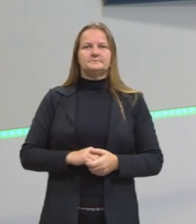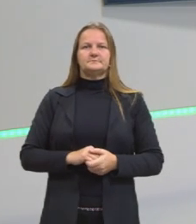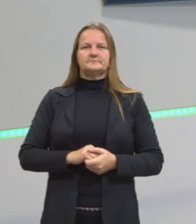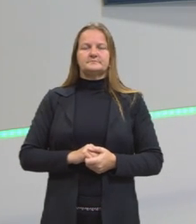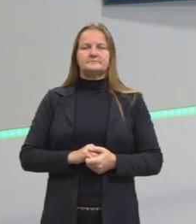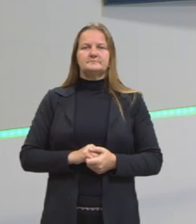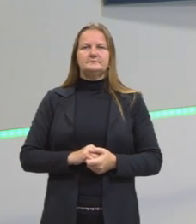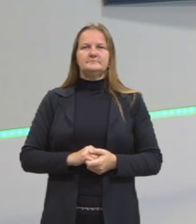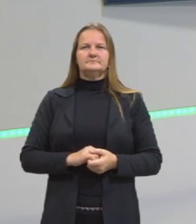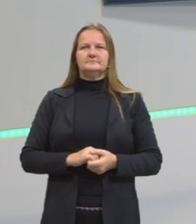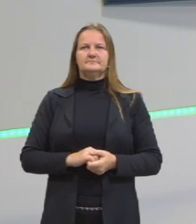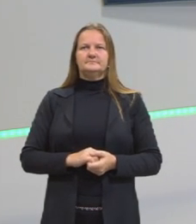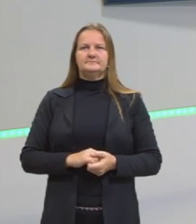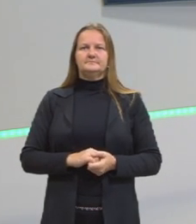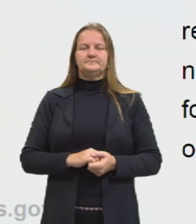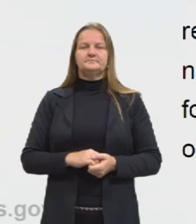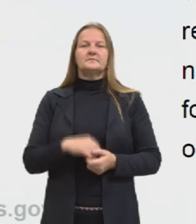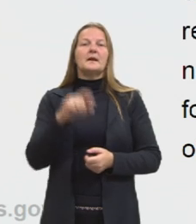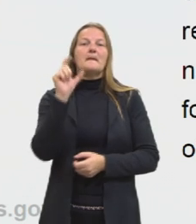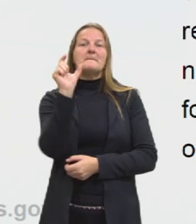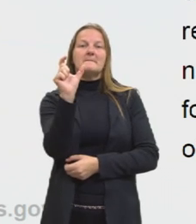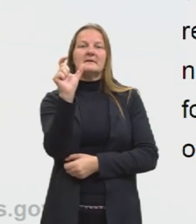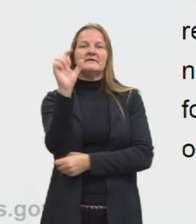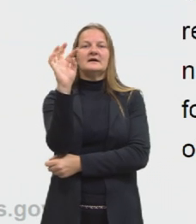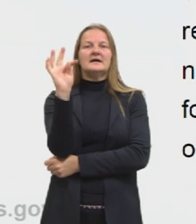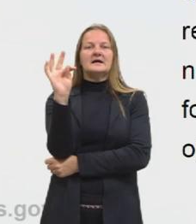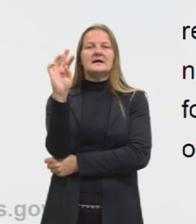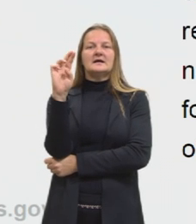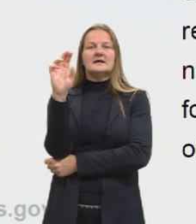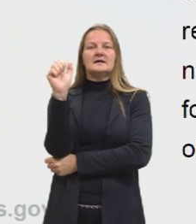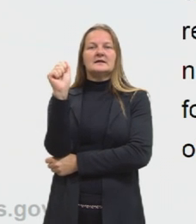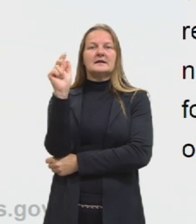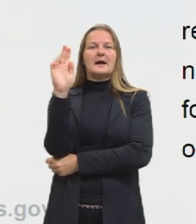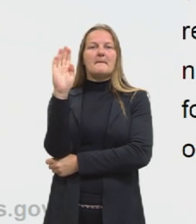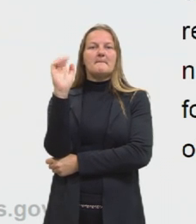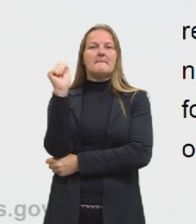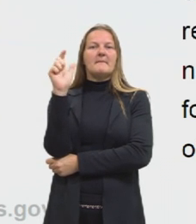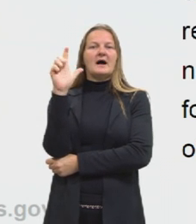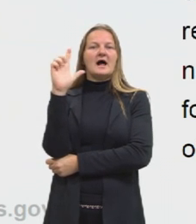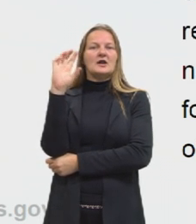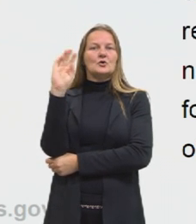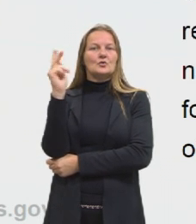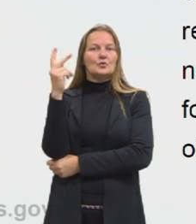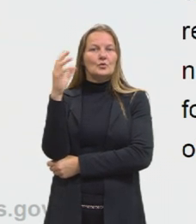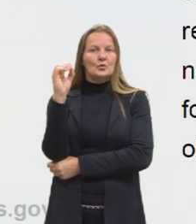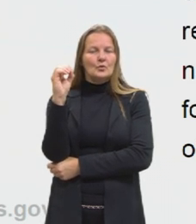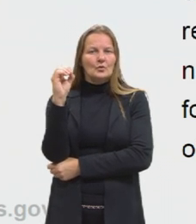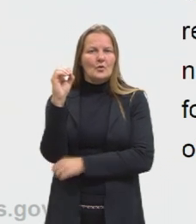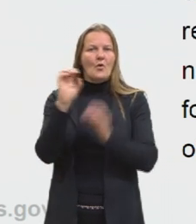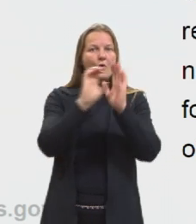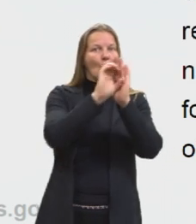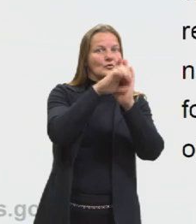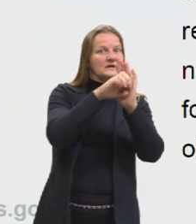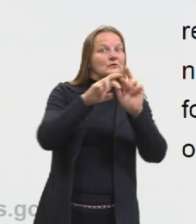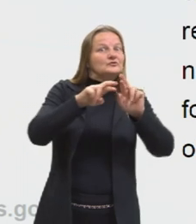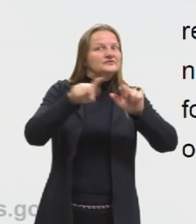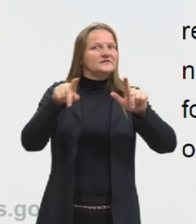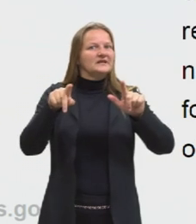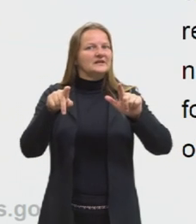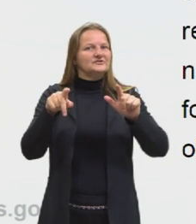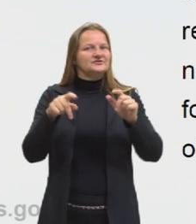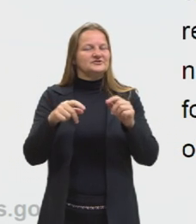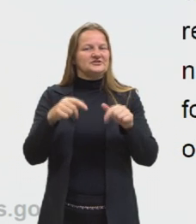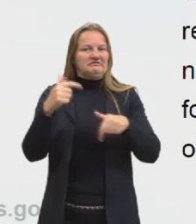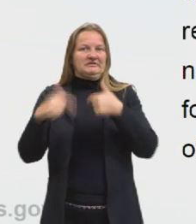um bom trabalho primeira coisa a gente trabalho na física não tem o mesmo conceito né que